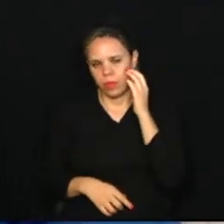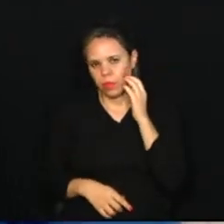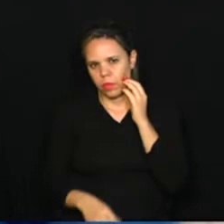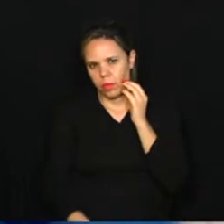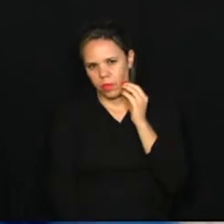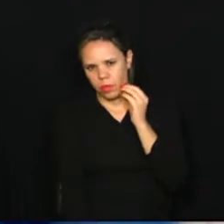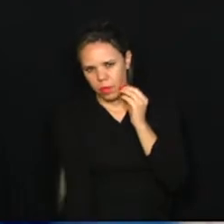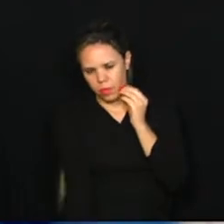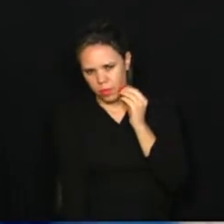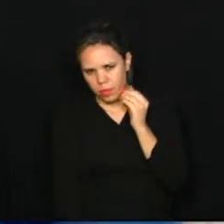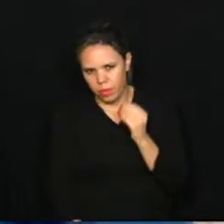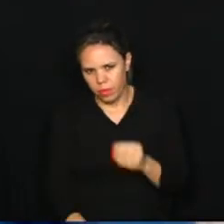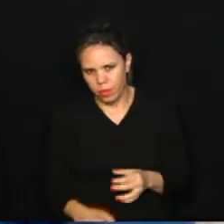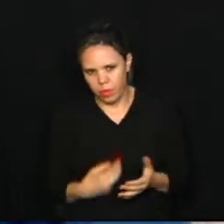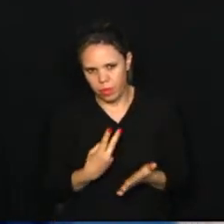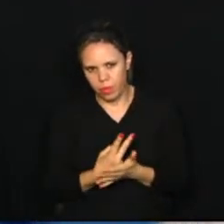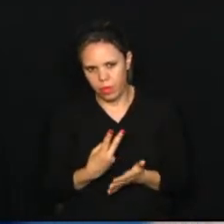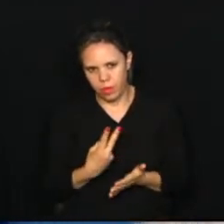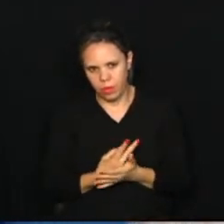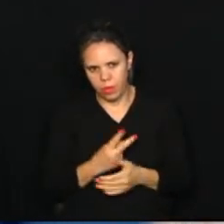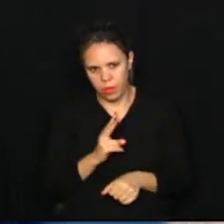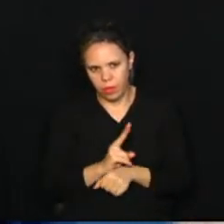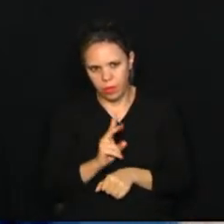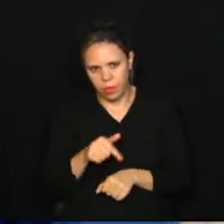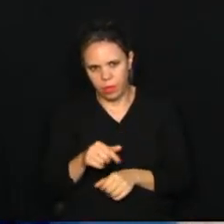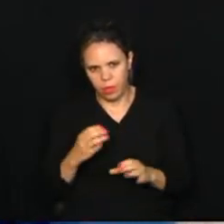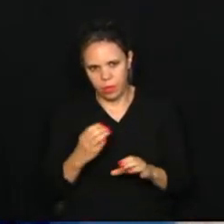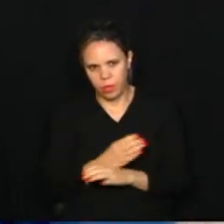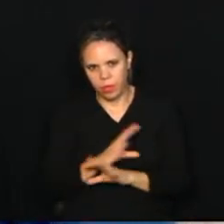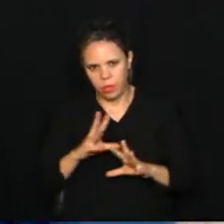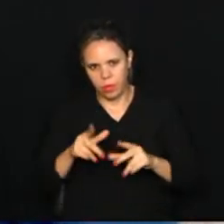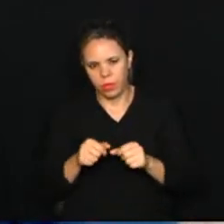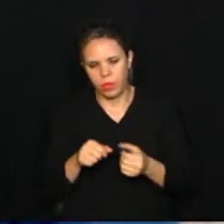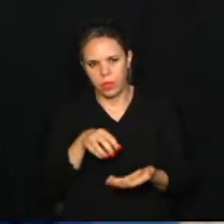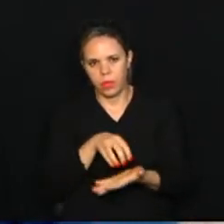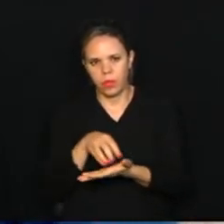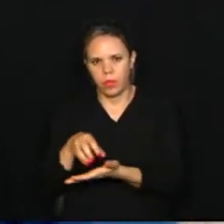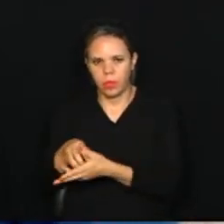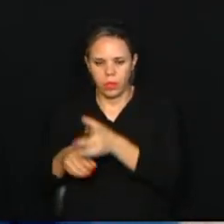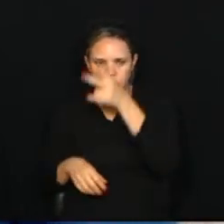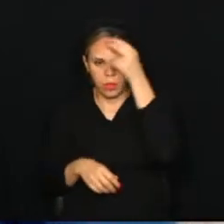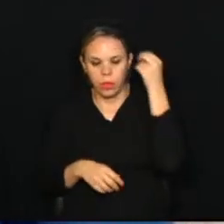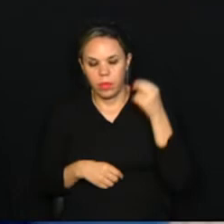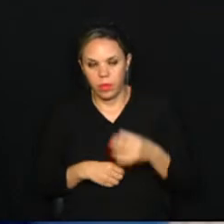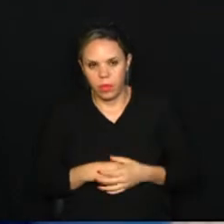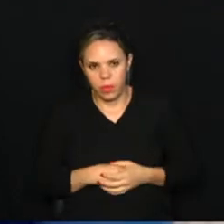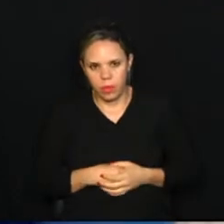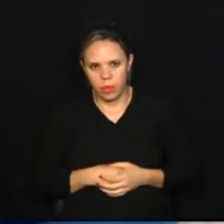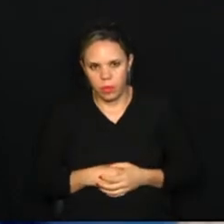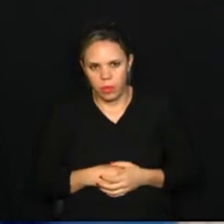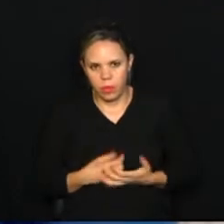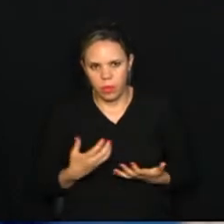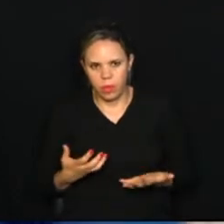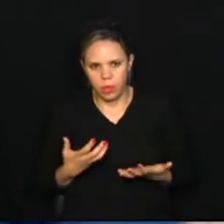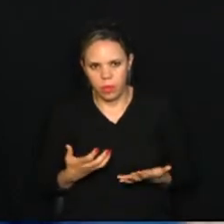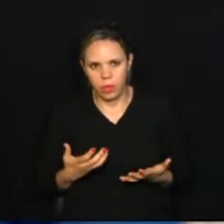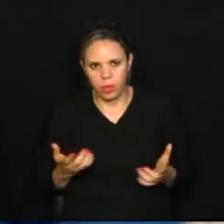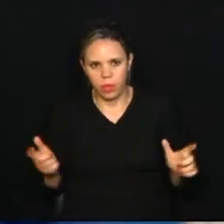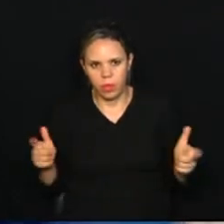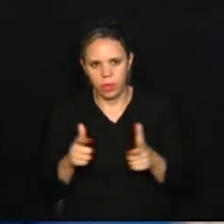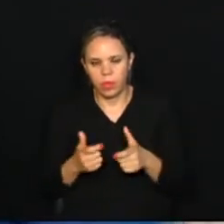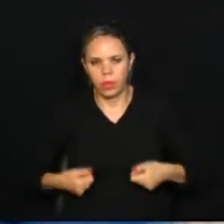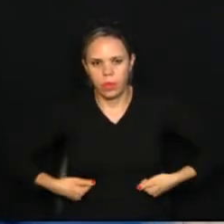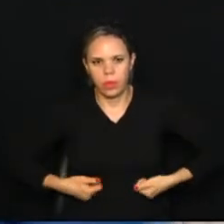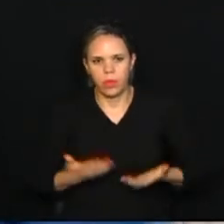Mesmo assim, essa cobertura é completa, atende todas as unidades da prefeitura. O que a gente quer é reduzir o custo com